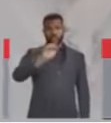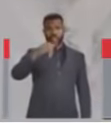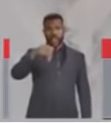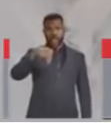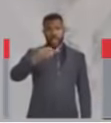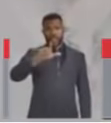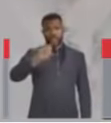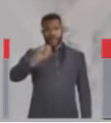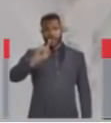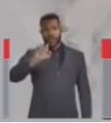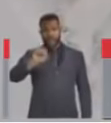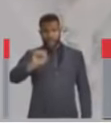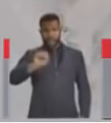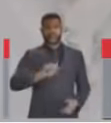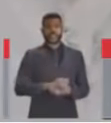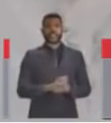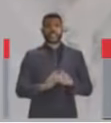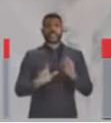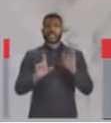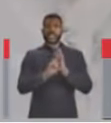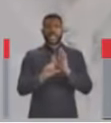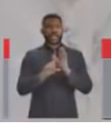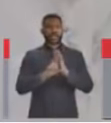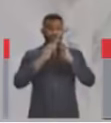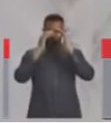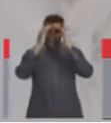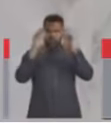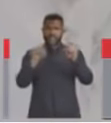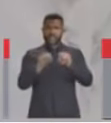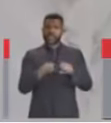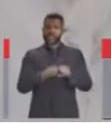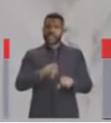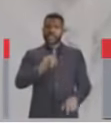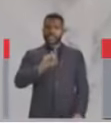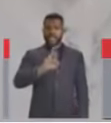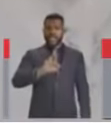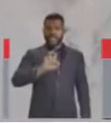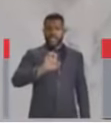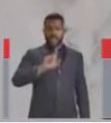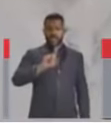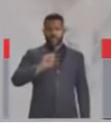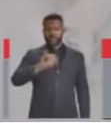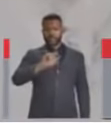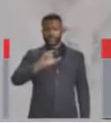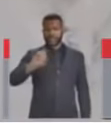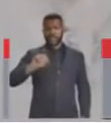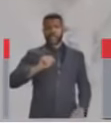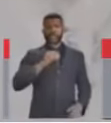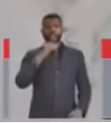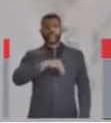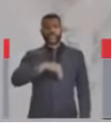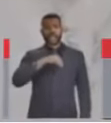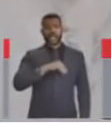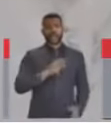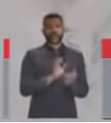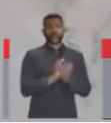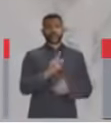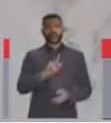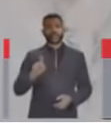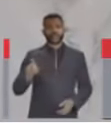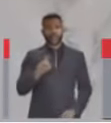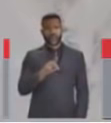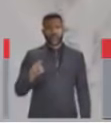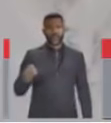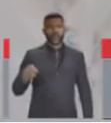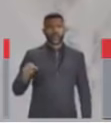recusa a cumprir a lei e negociar a reposição salarial dos trabalhadores ou seja os servidores